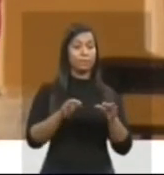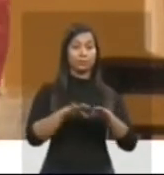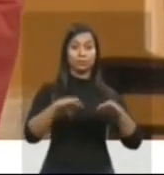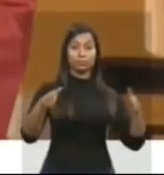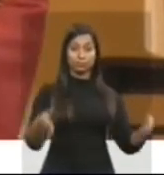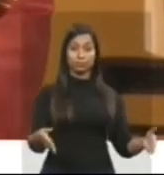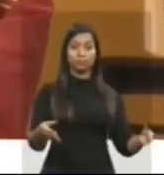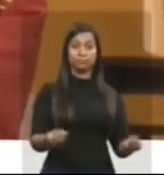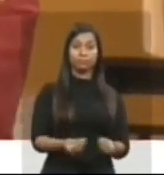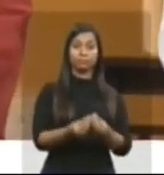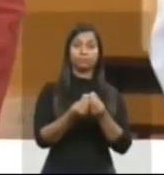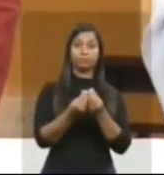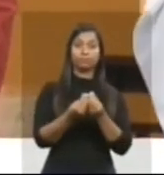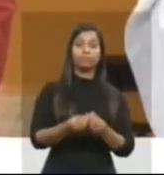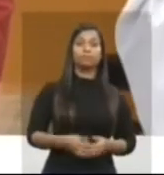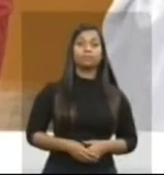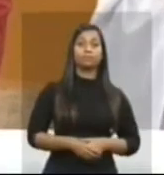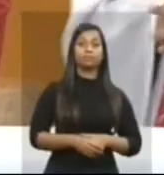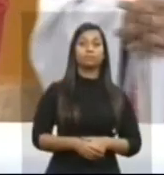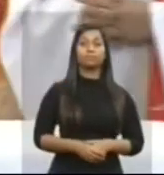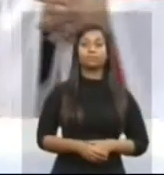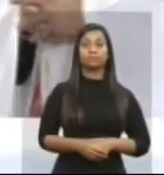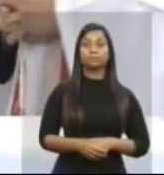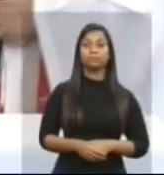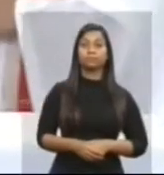mesa eucarística.